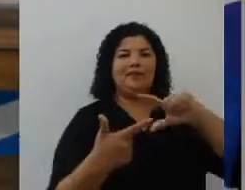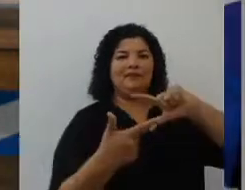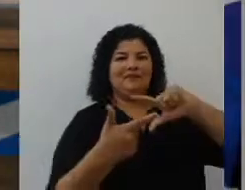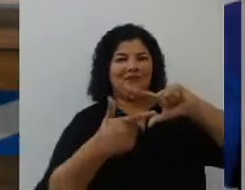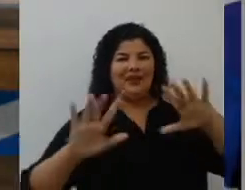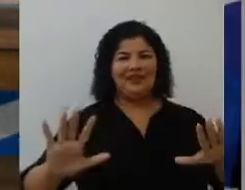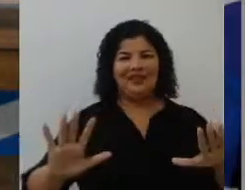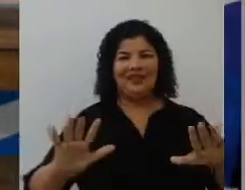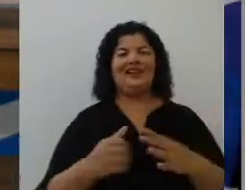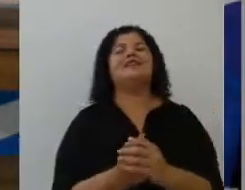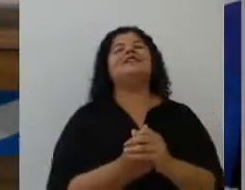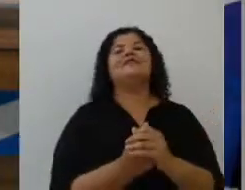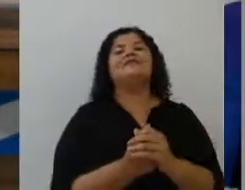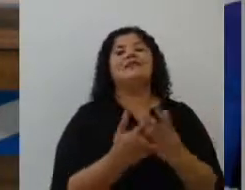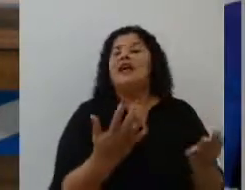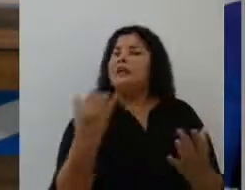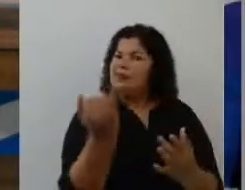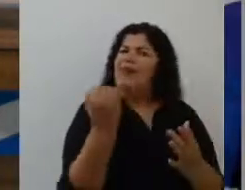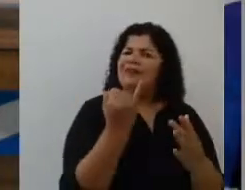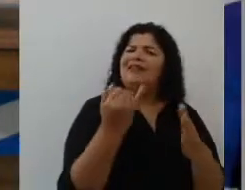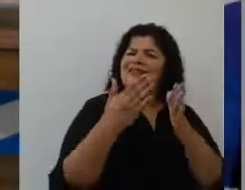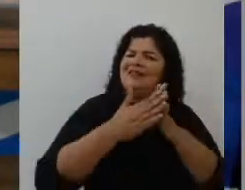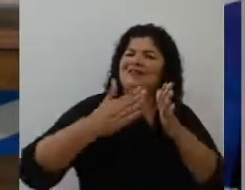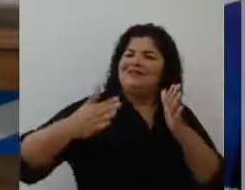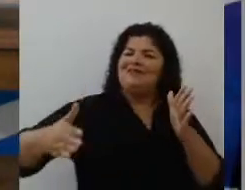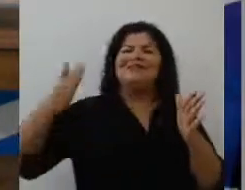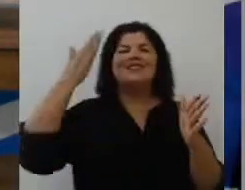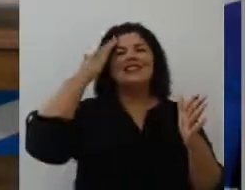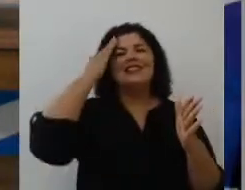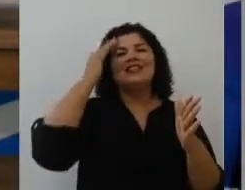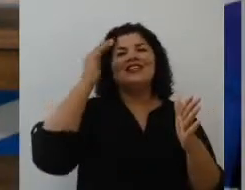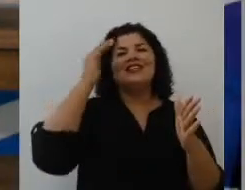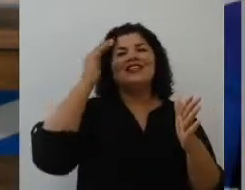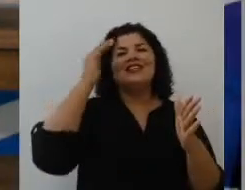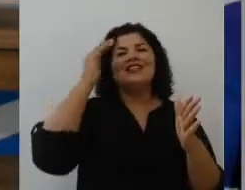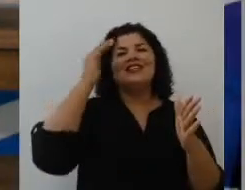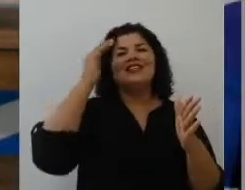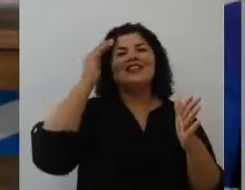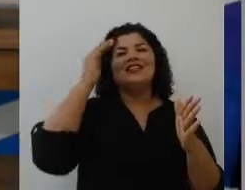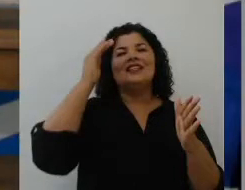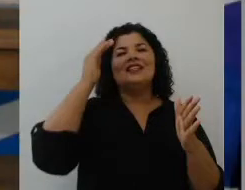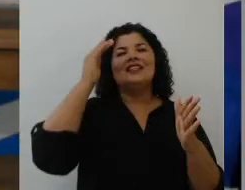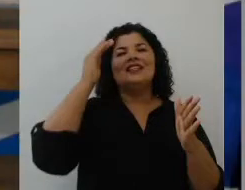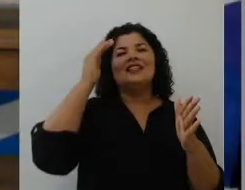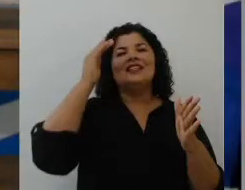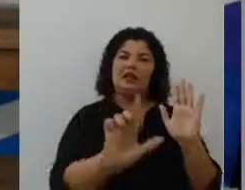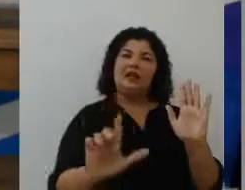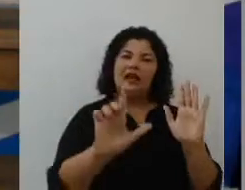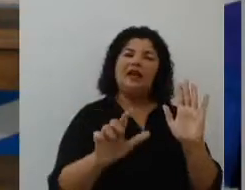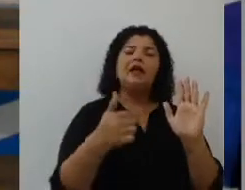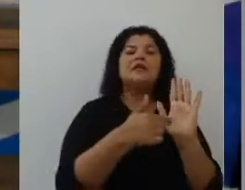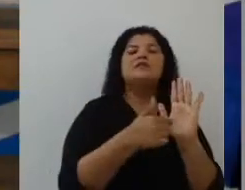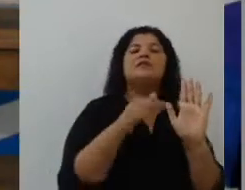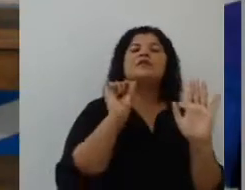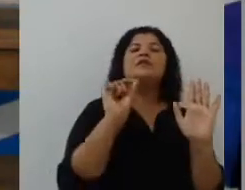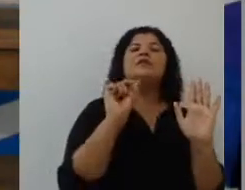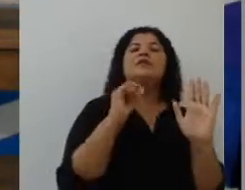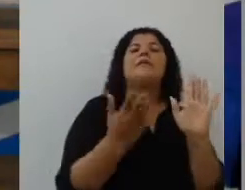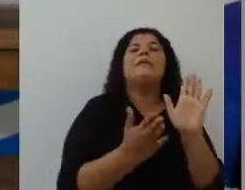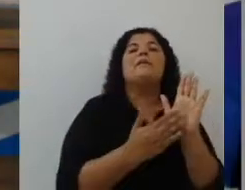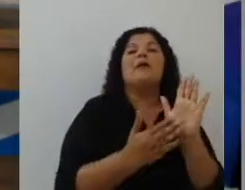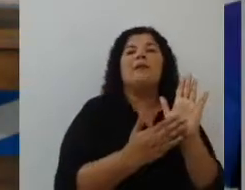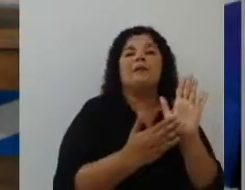importantes assim. Tá? Por quê? Porque o importante é a gente entender o texto literário, o que ele quer dizer, qual o